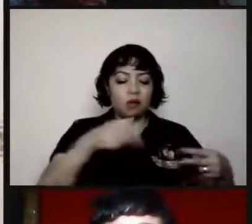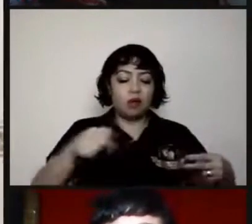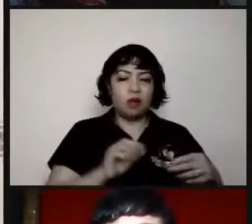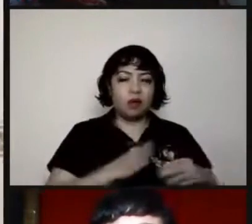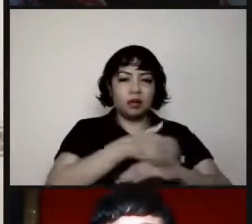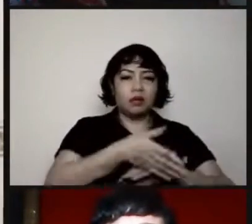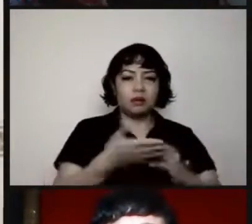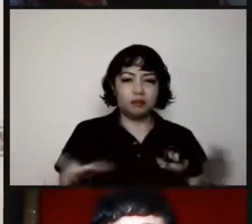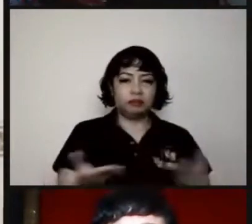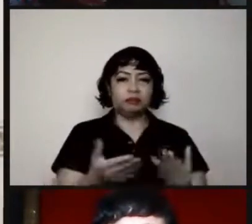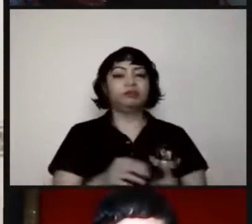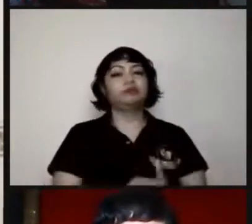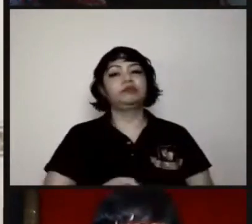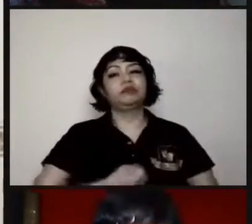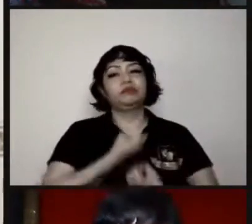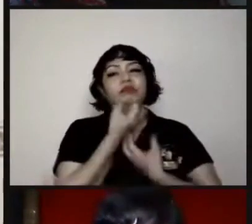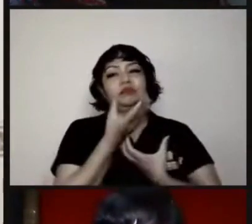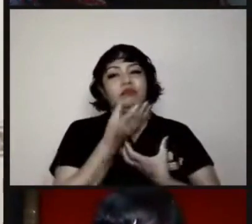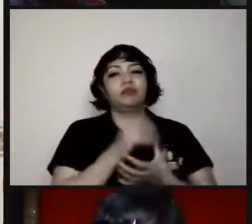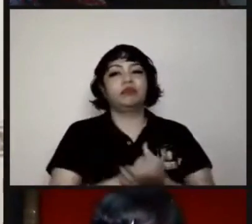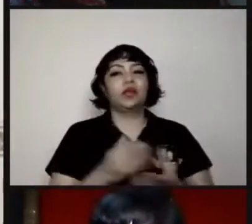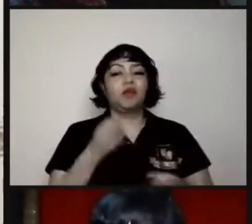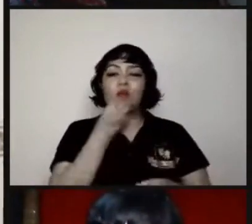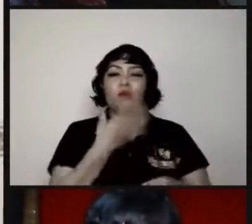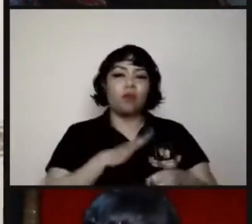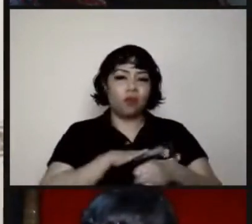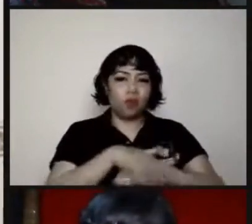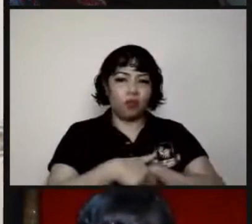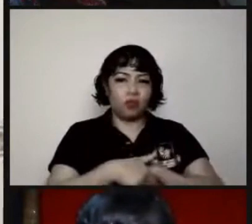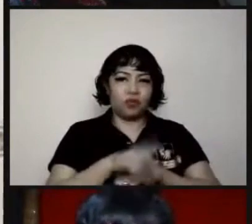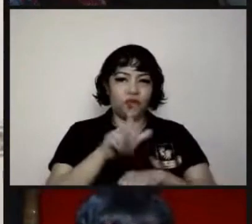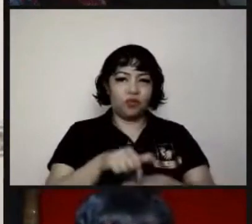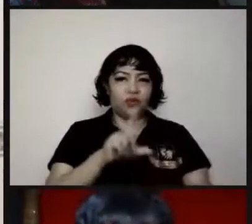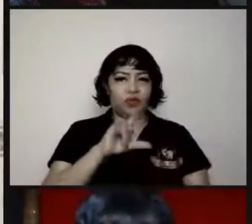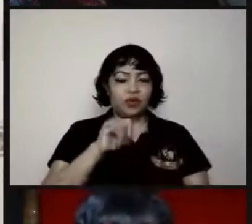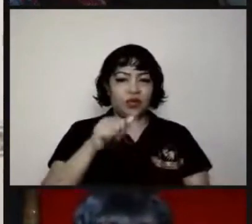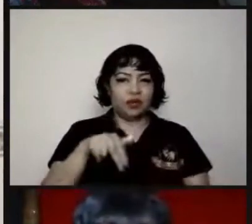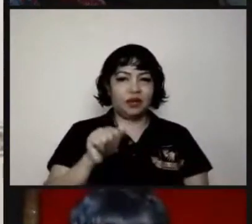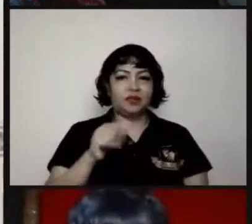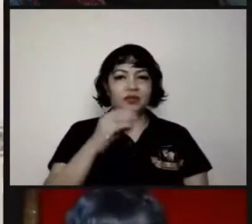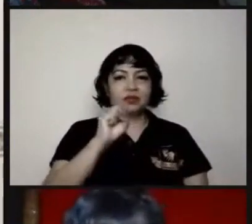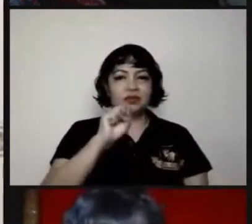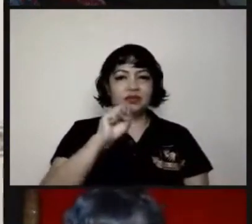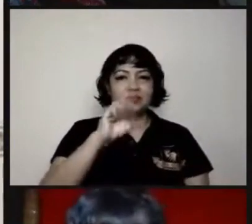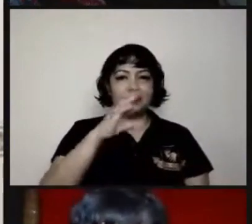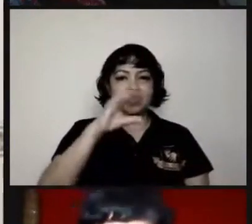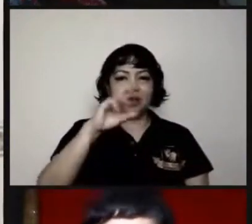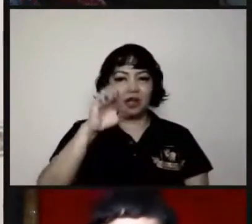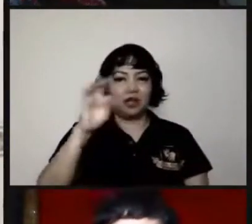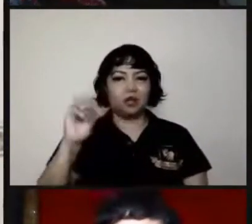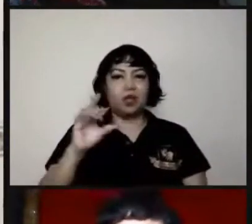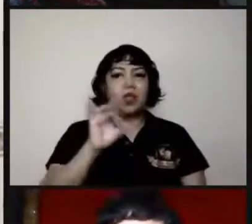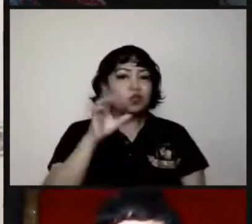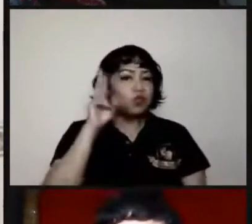esses poemas. Dá uma boa noite aqui para o Lianto Secreto, que lembrou que não só história